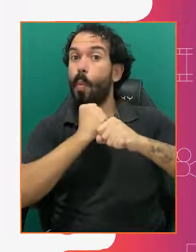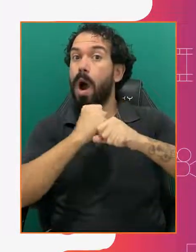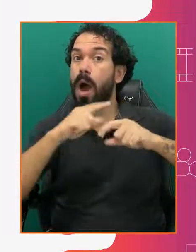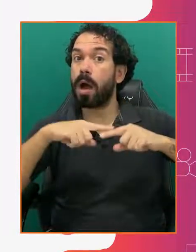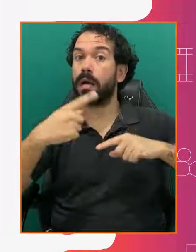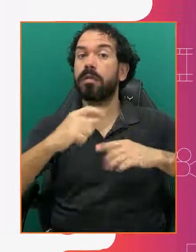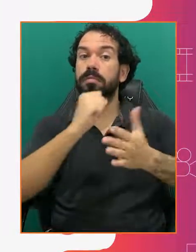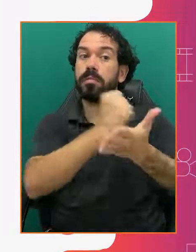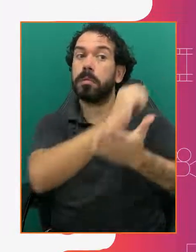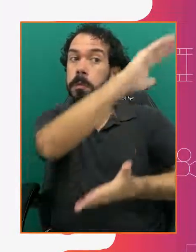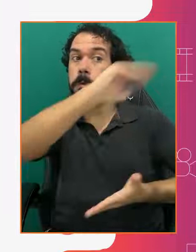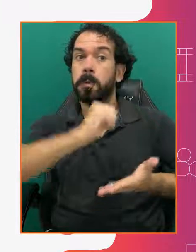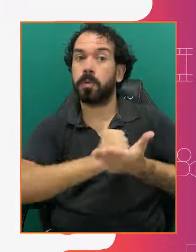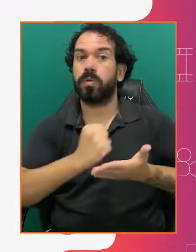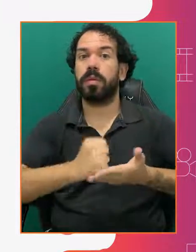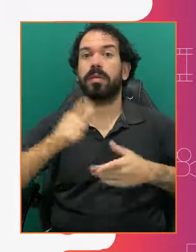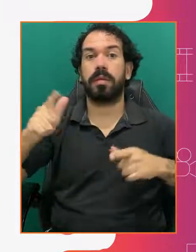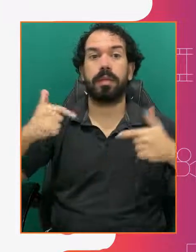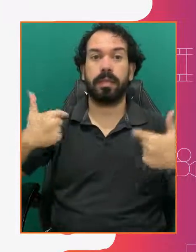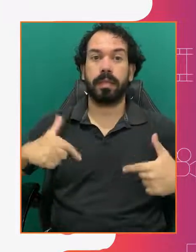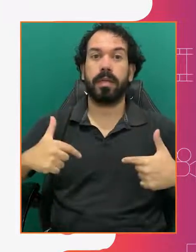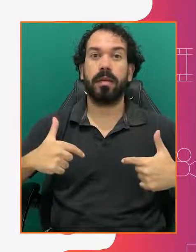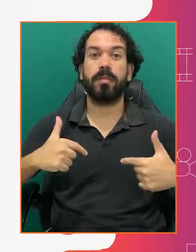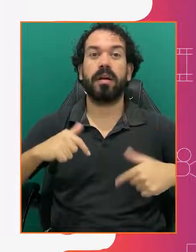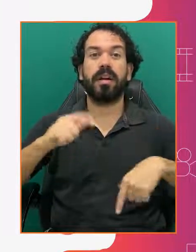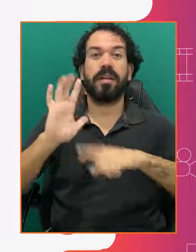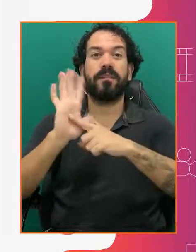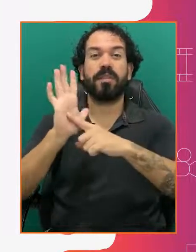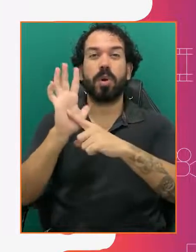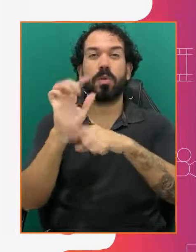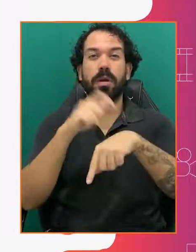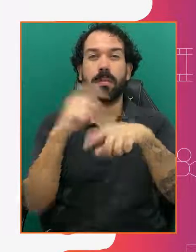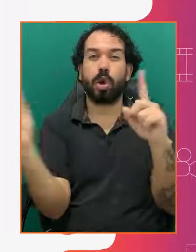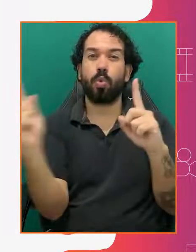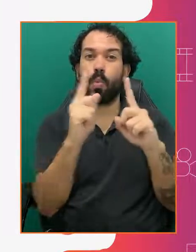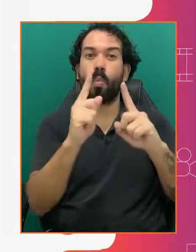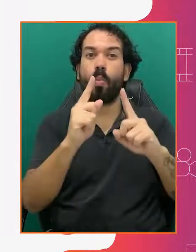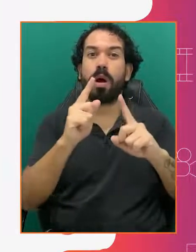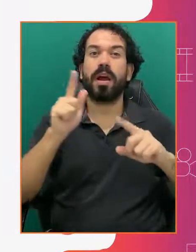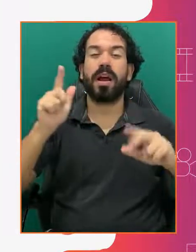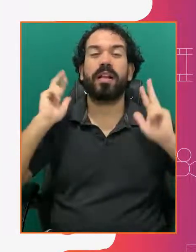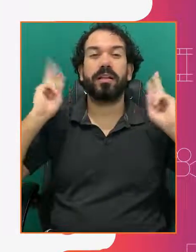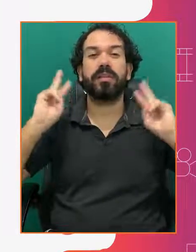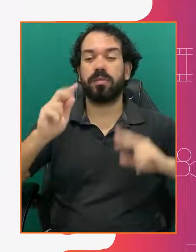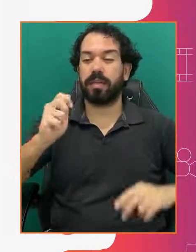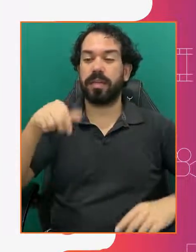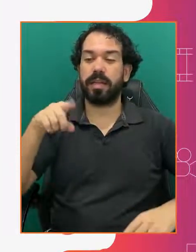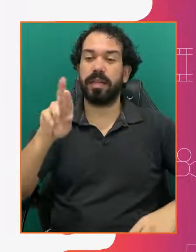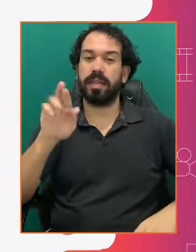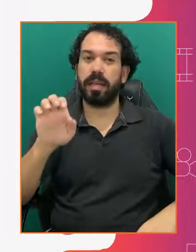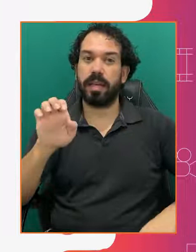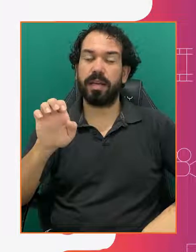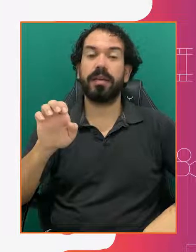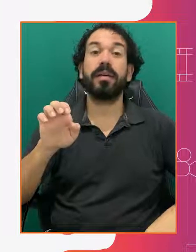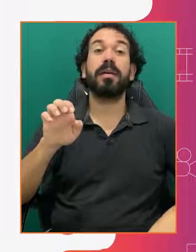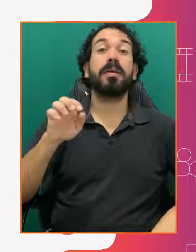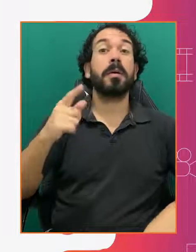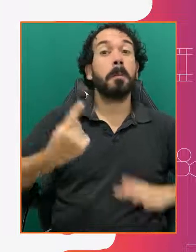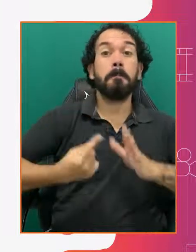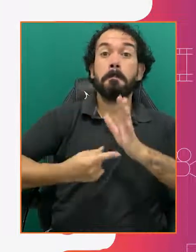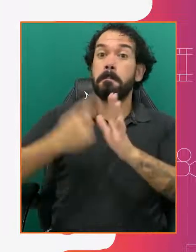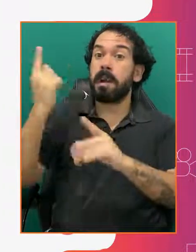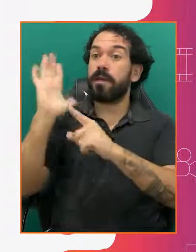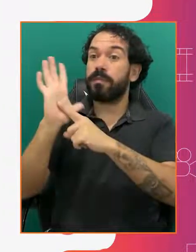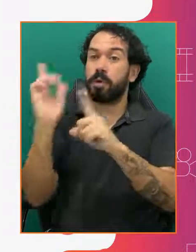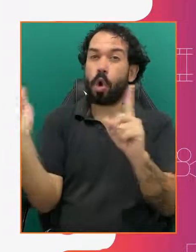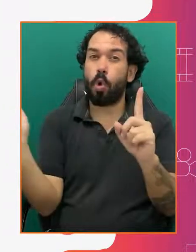depois é contratado para trabalhar no curta-metragem As Aventuras de André e Wall-E, que foi o seu